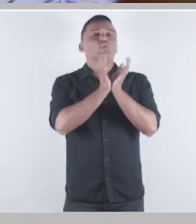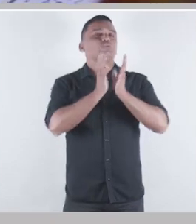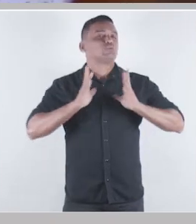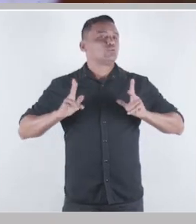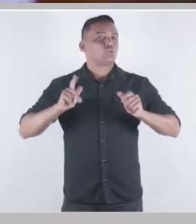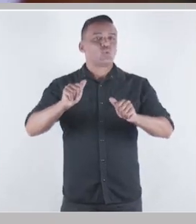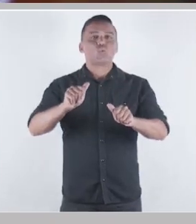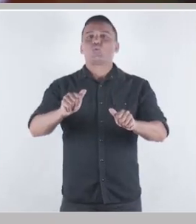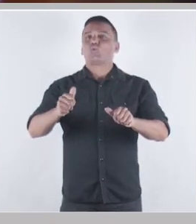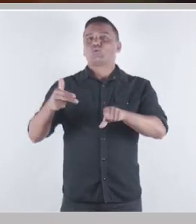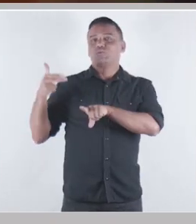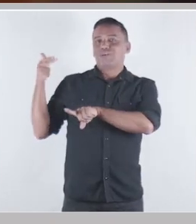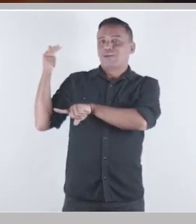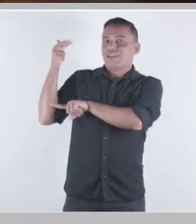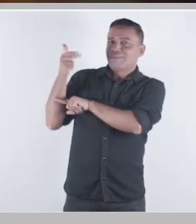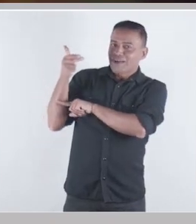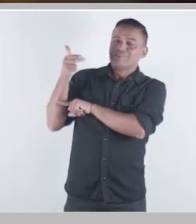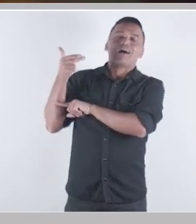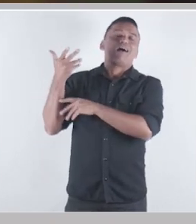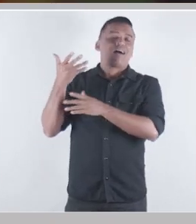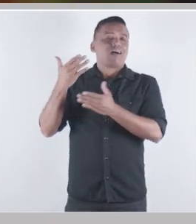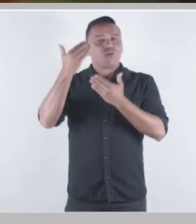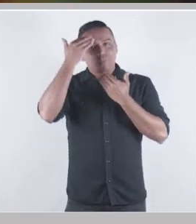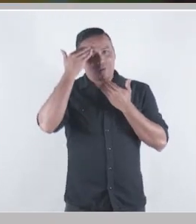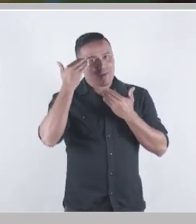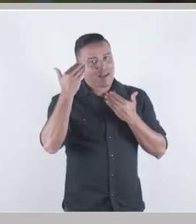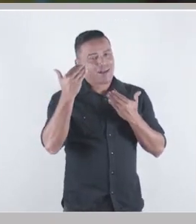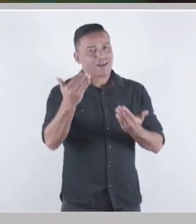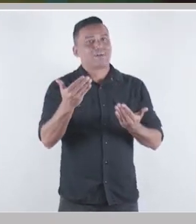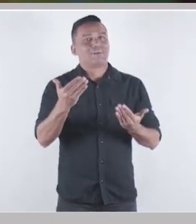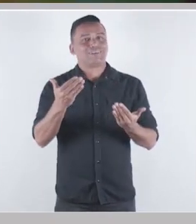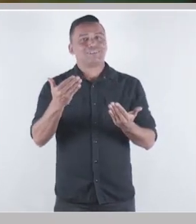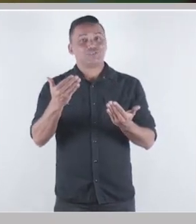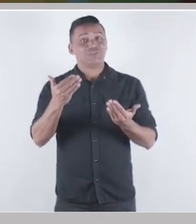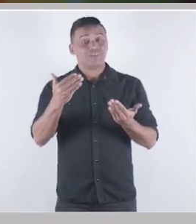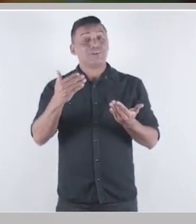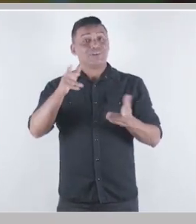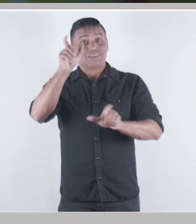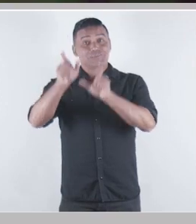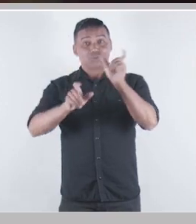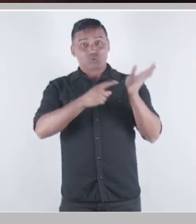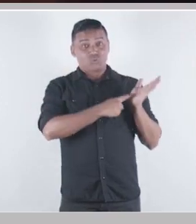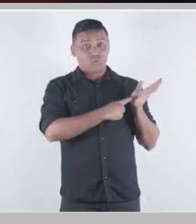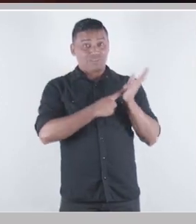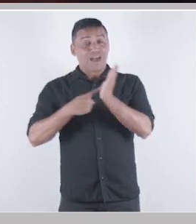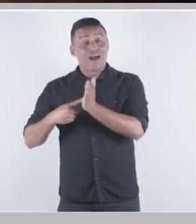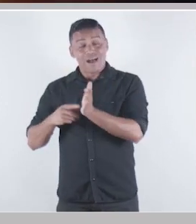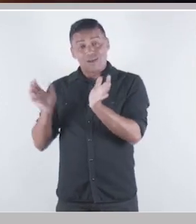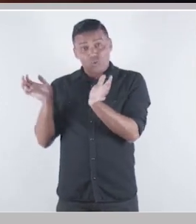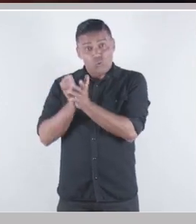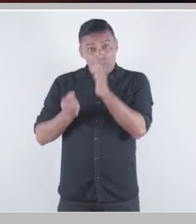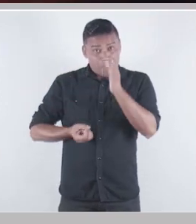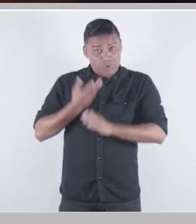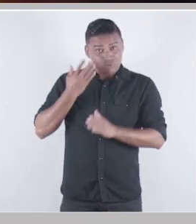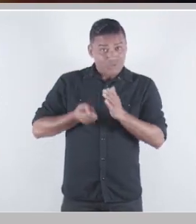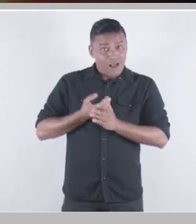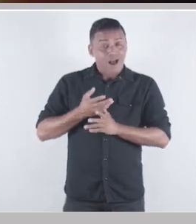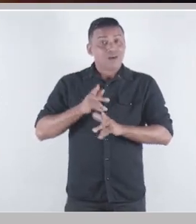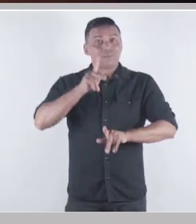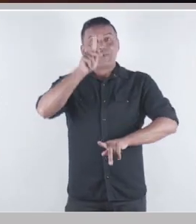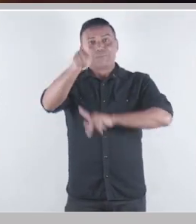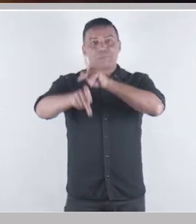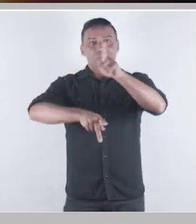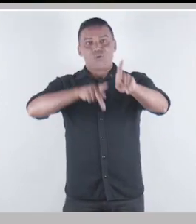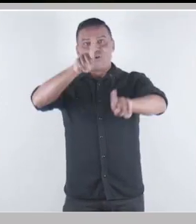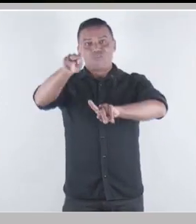que me auxiliaram aqui, muito obrigado. Para as pessoas que me convidaram, as pessoas da produção e também o público que vai